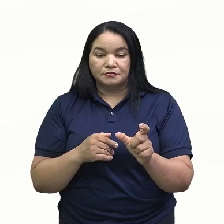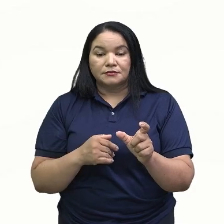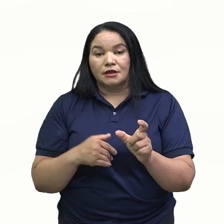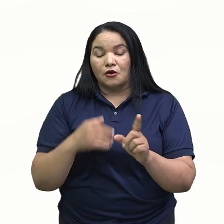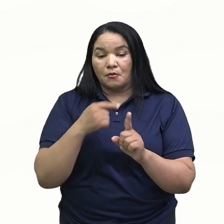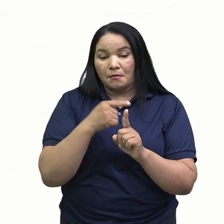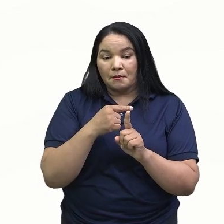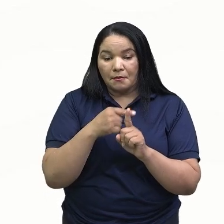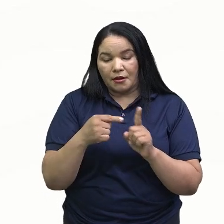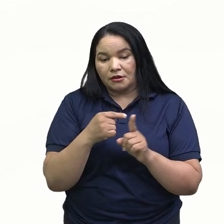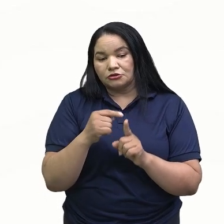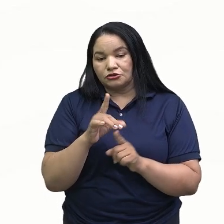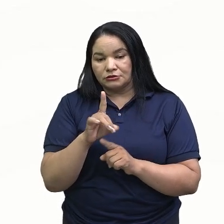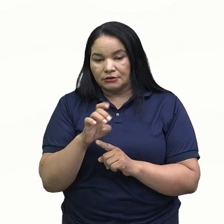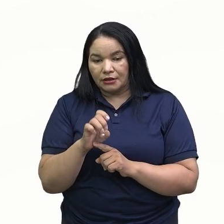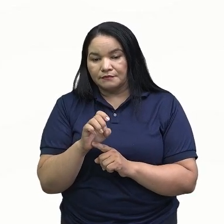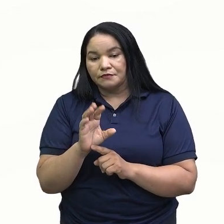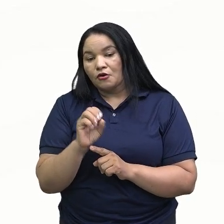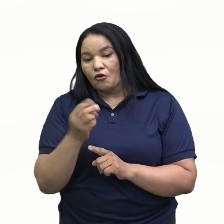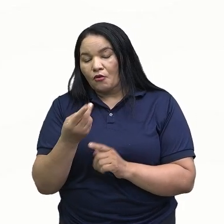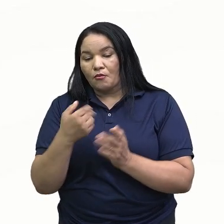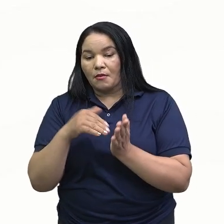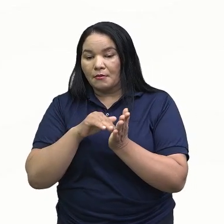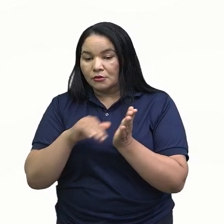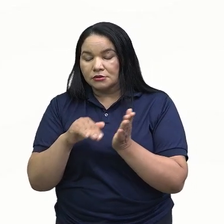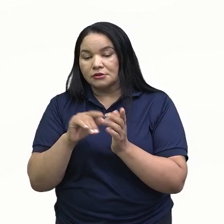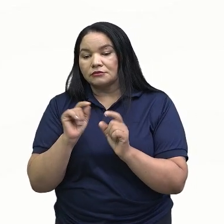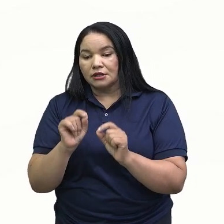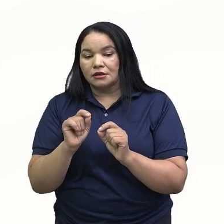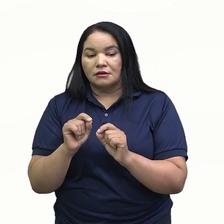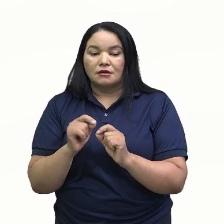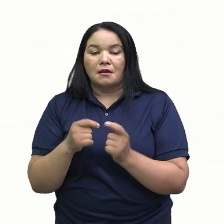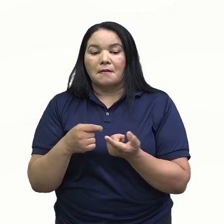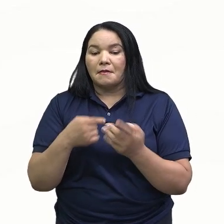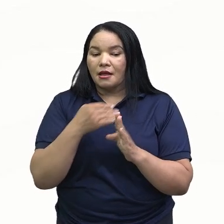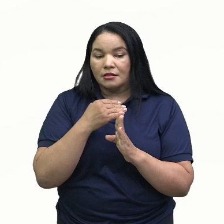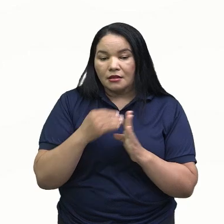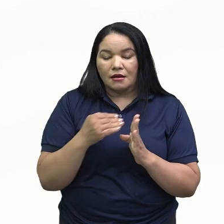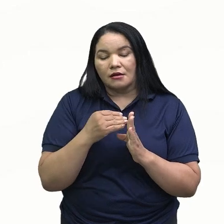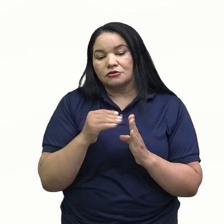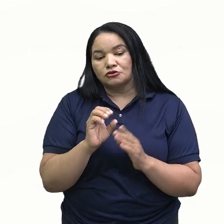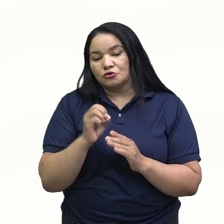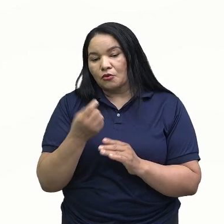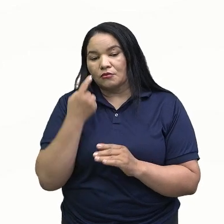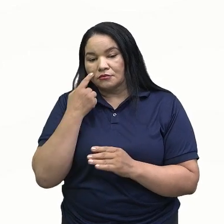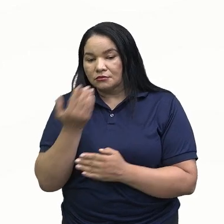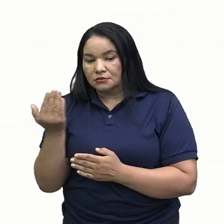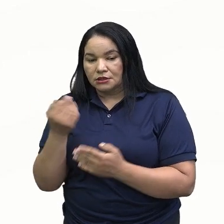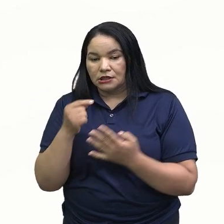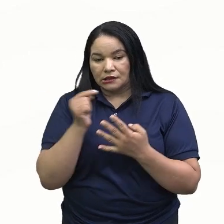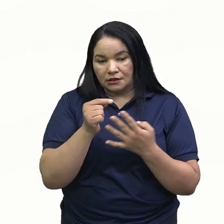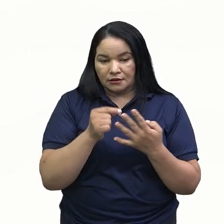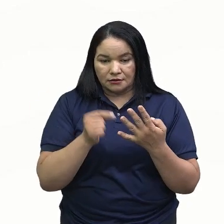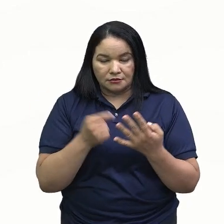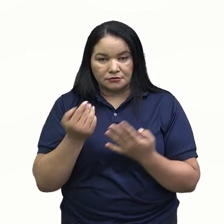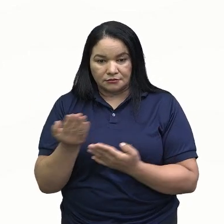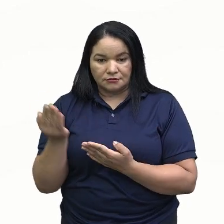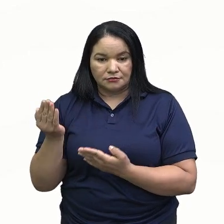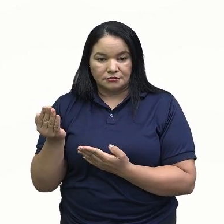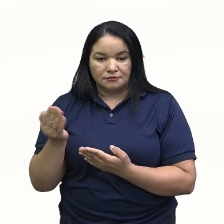porção de, o resto de, metade de, a maioria de, né? E entre outras aí que nós